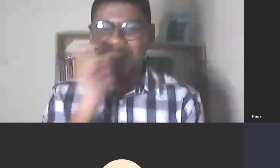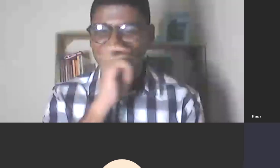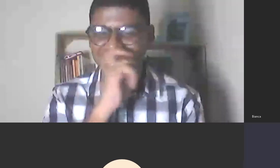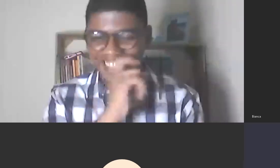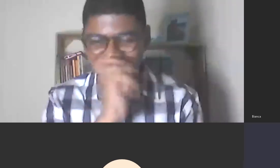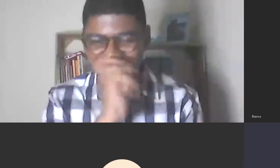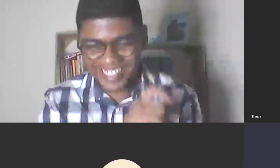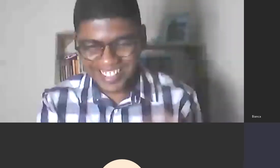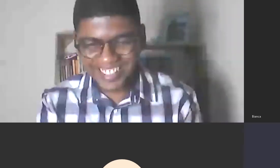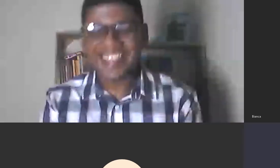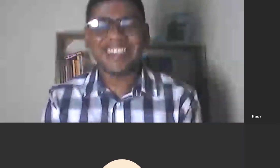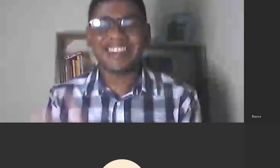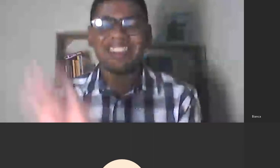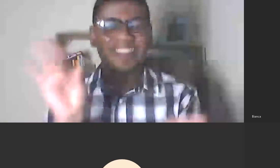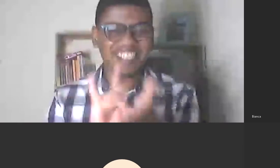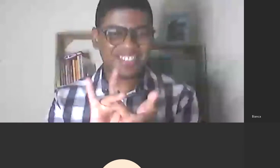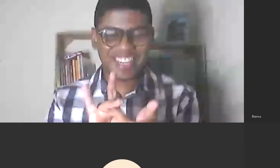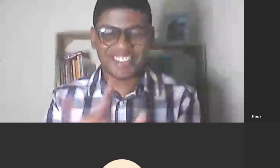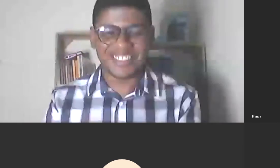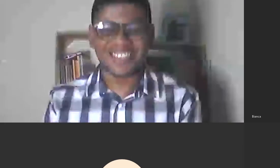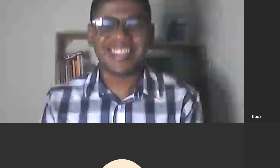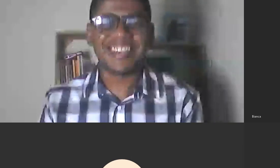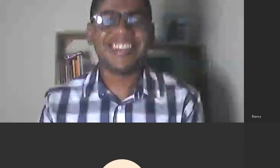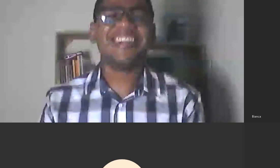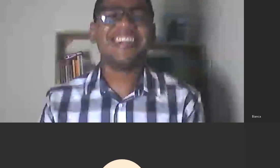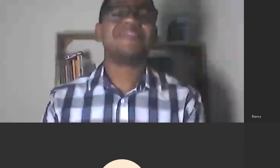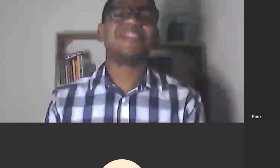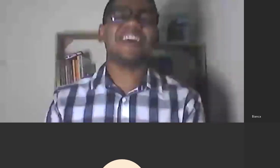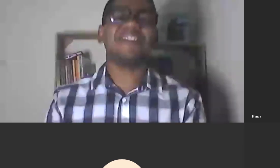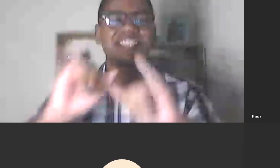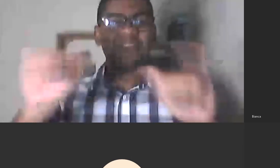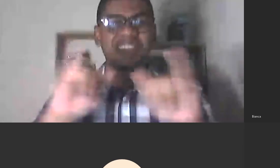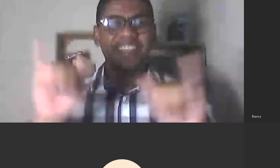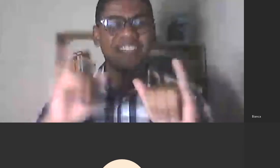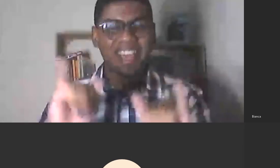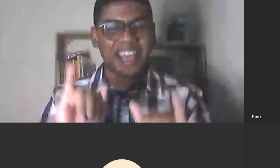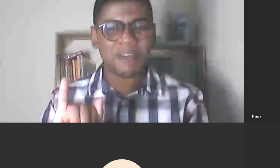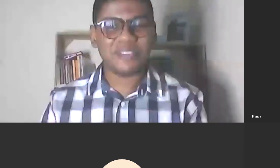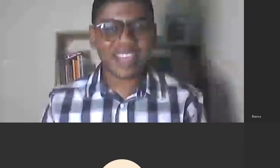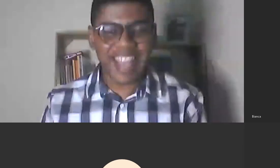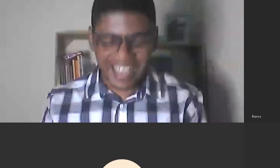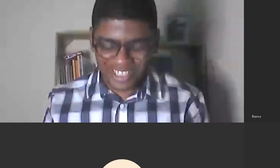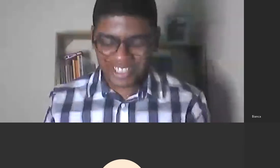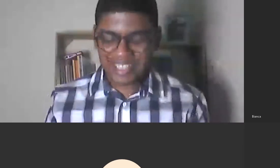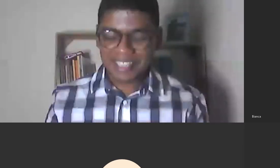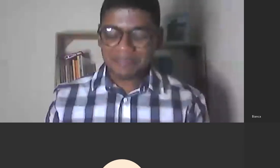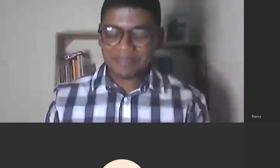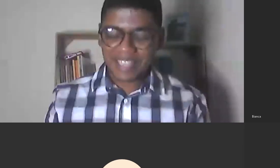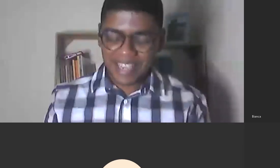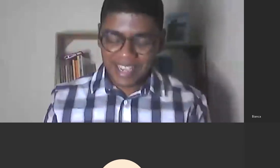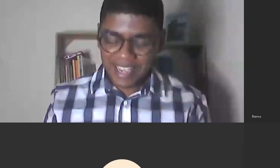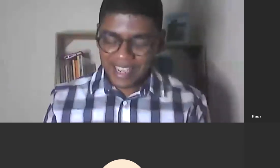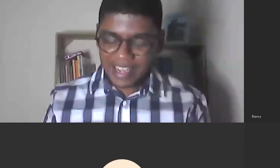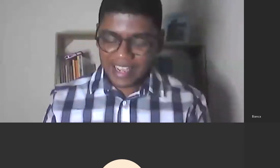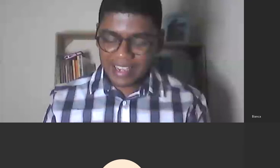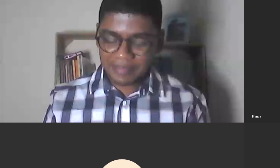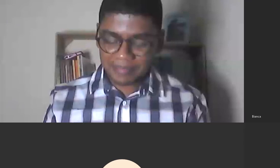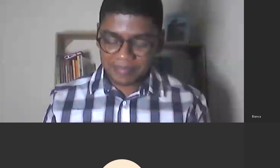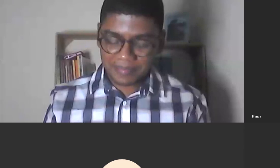É mentira. Cruzes. Não. Não aviso não, porque não é uma inverdade.